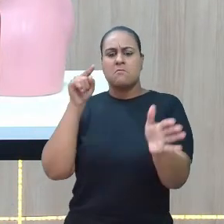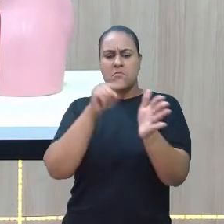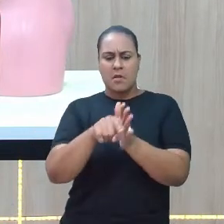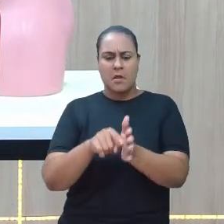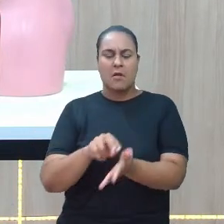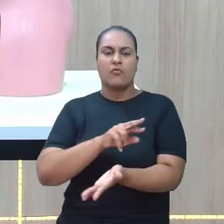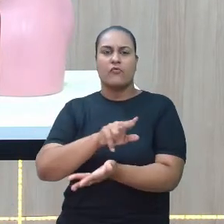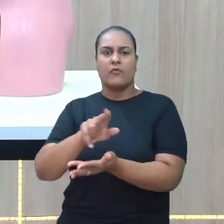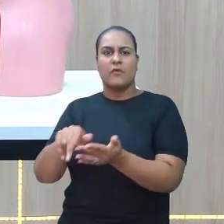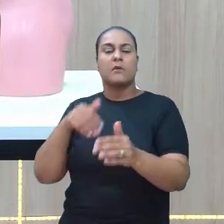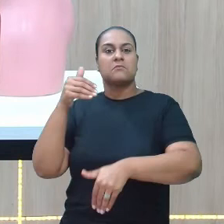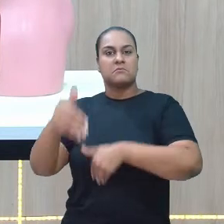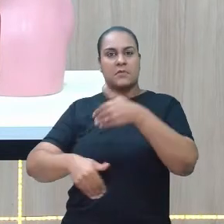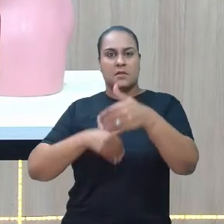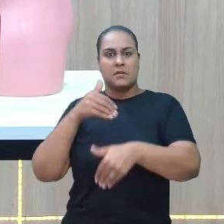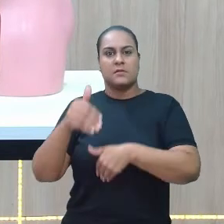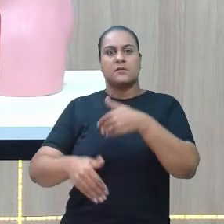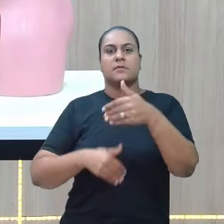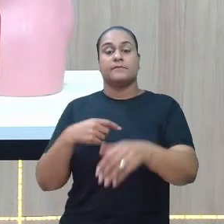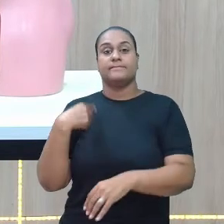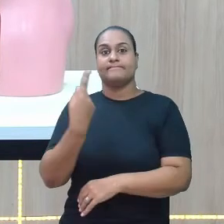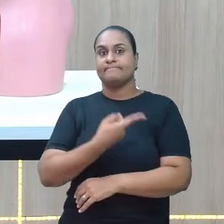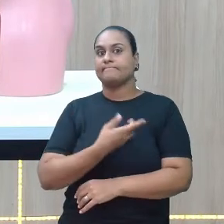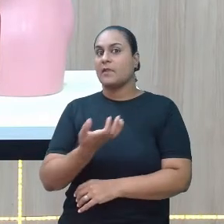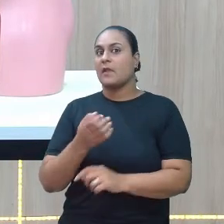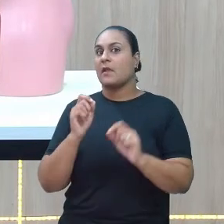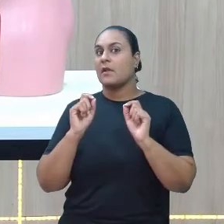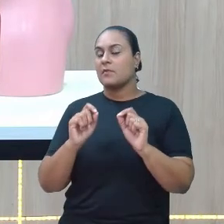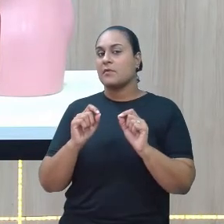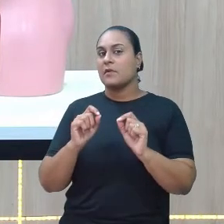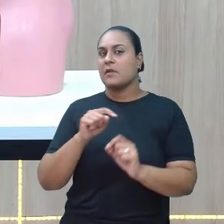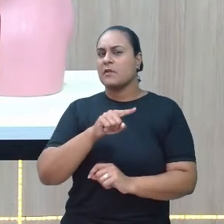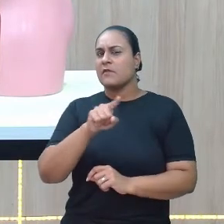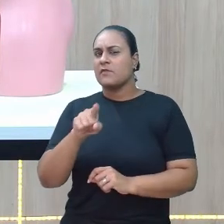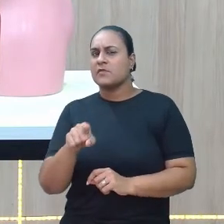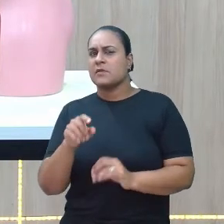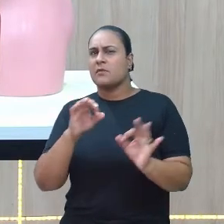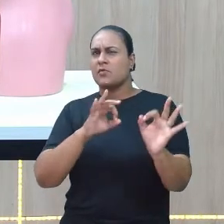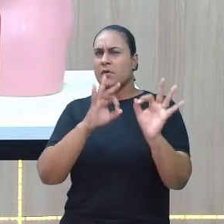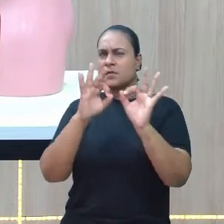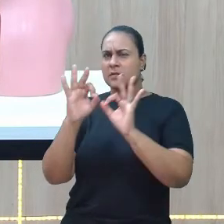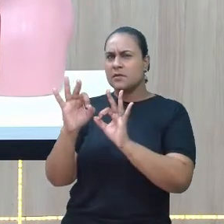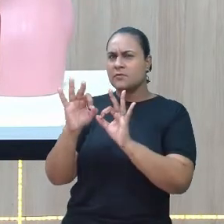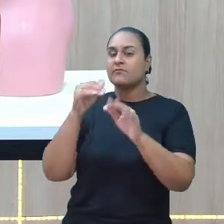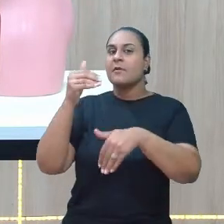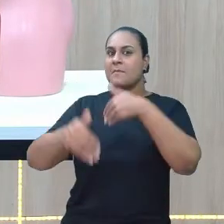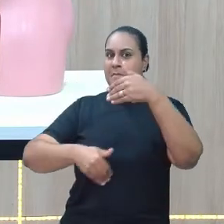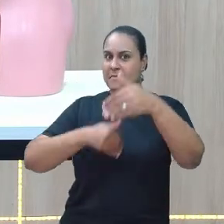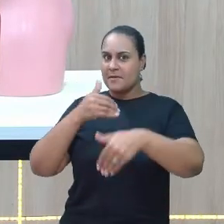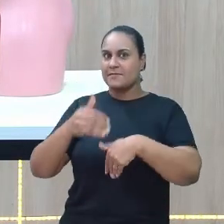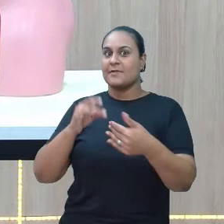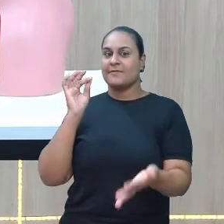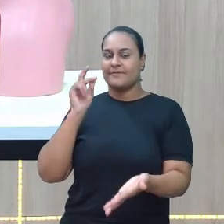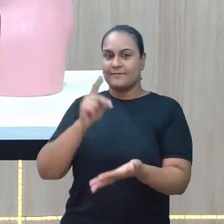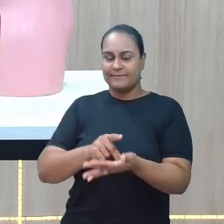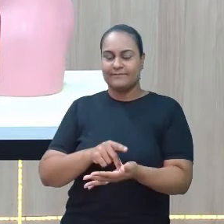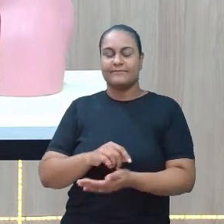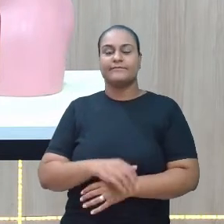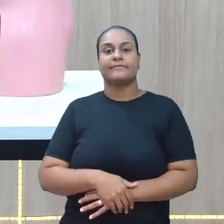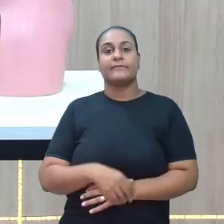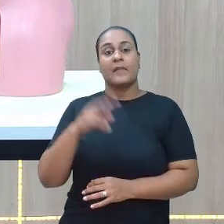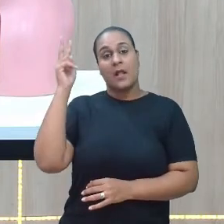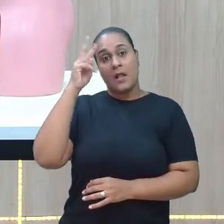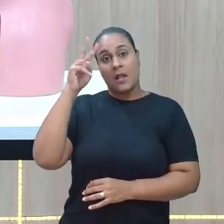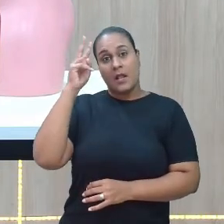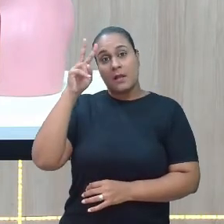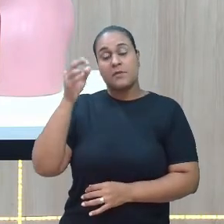perguntas, participem, que nós queremos ver como vocês estão assistindo e participando. Lembrem-se de citar a